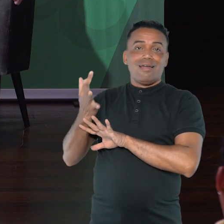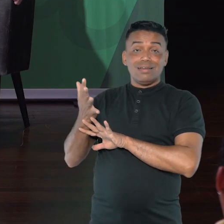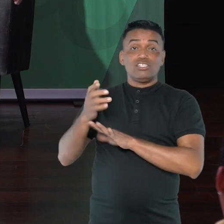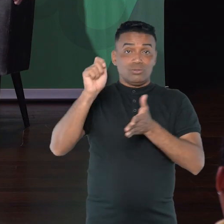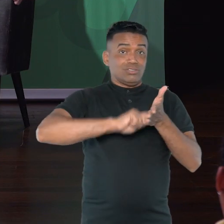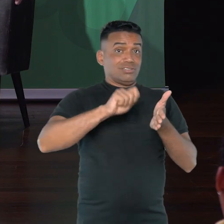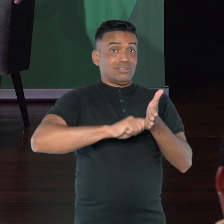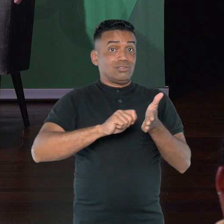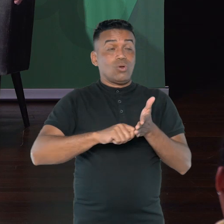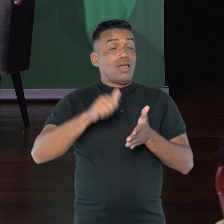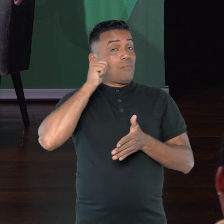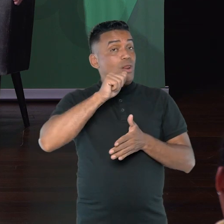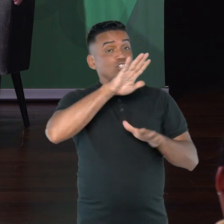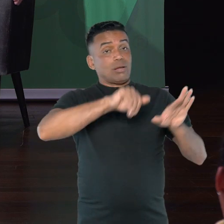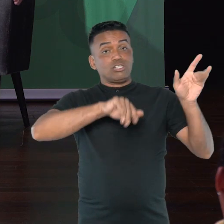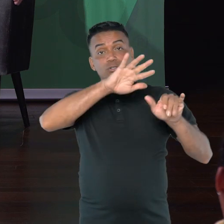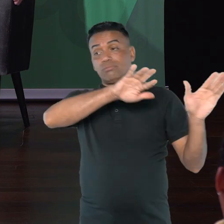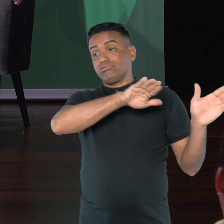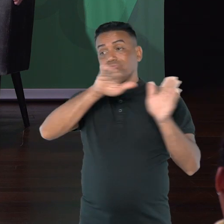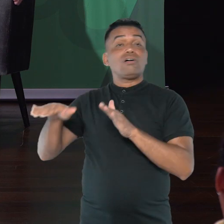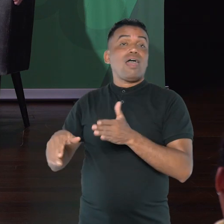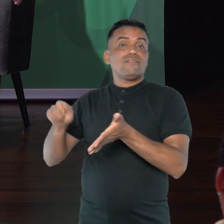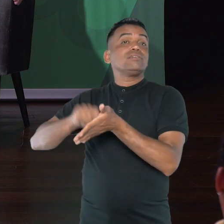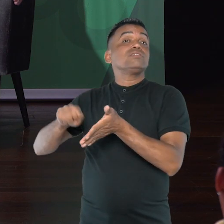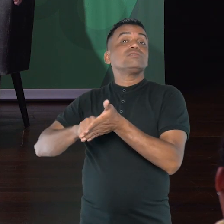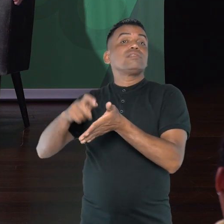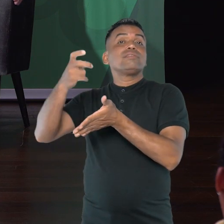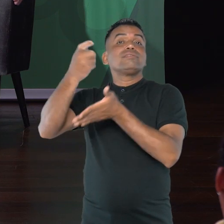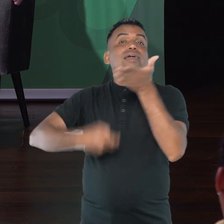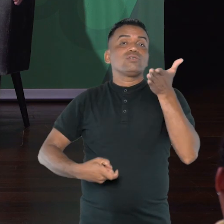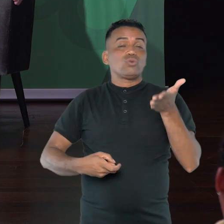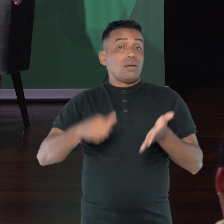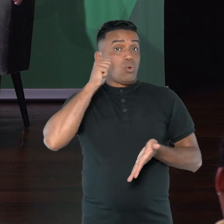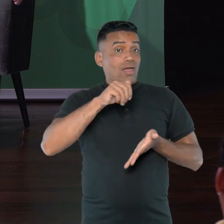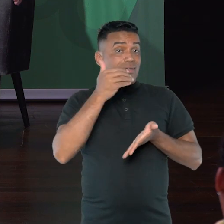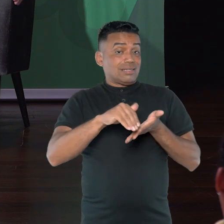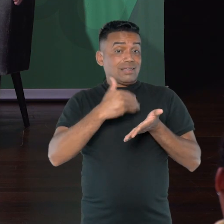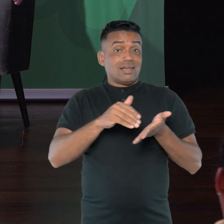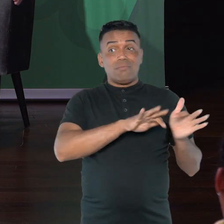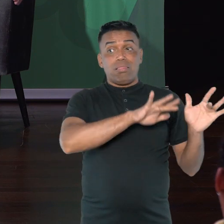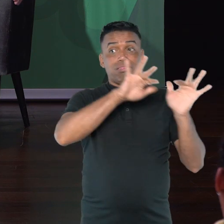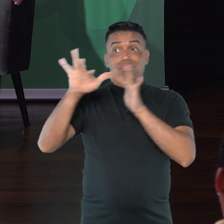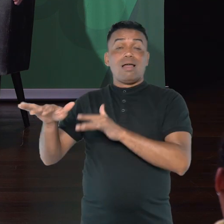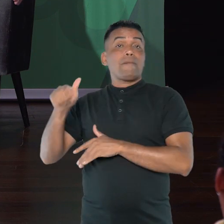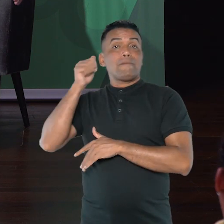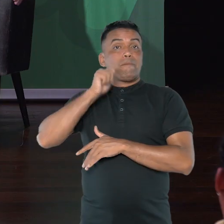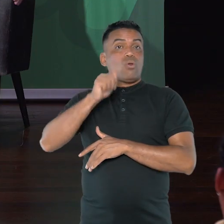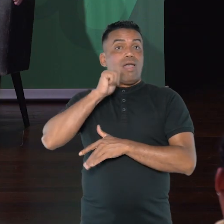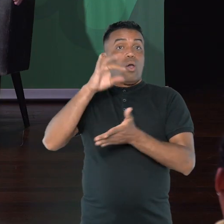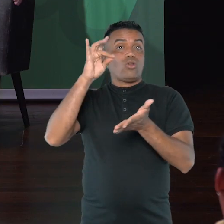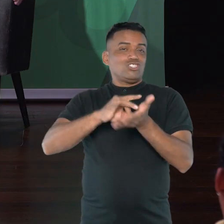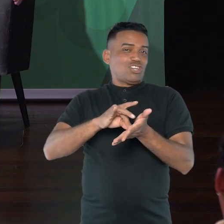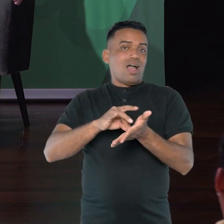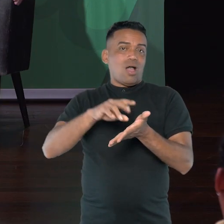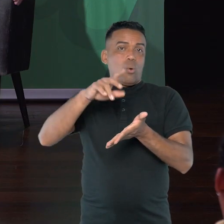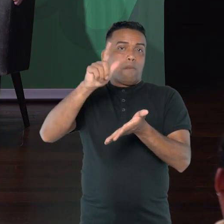tinham escritos, e ela fez uma convocação: mulheres, venham, tragam seus escritos. E a secretária não sabe mais o que fazer, para onde vai colocar tantos originais. E ela